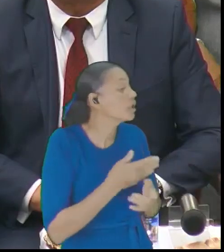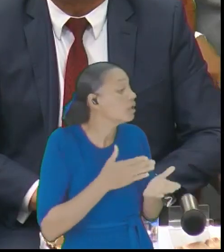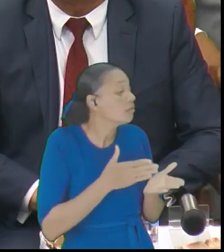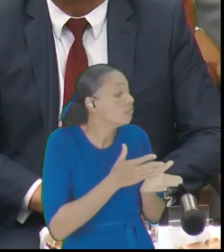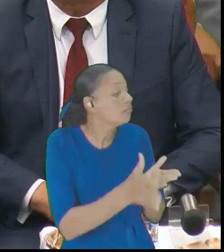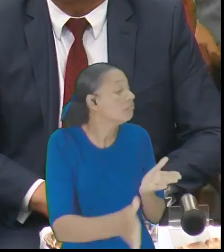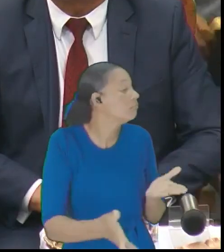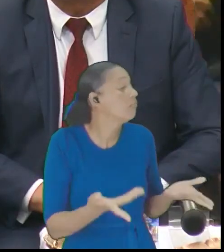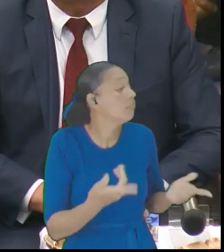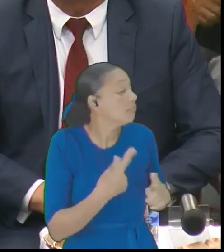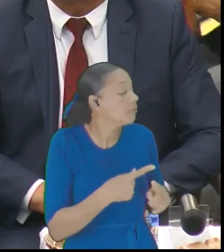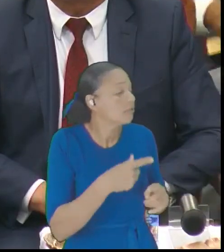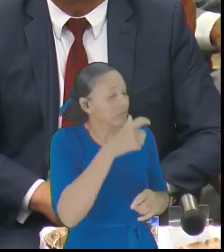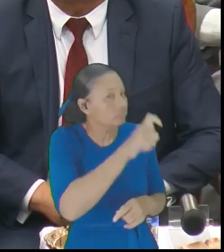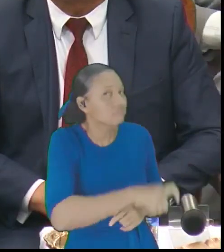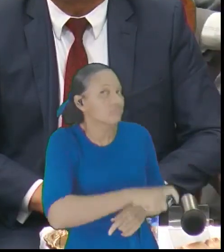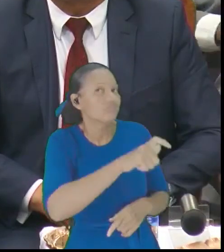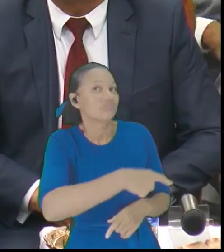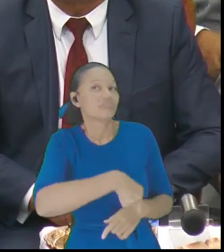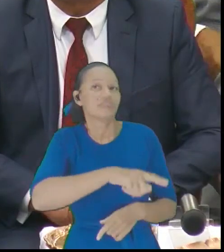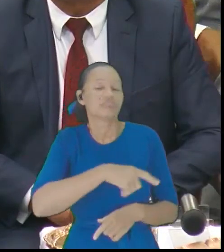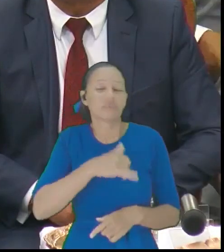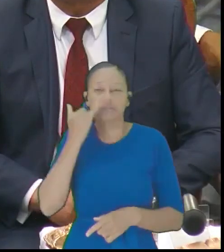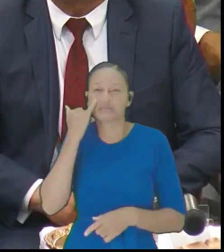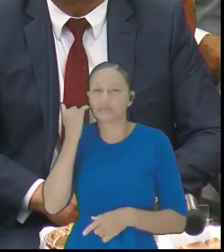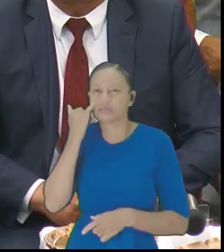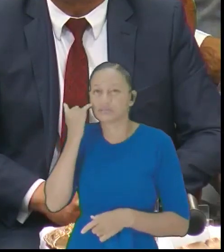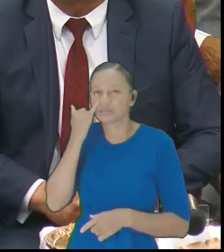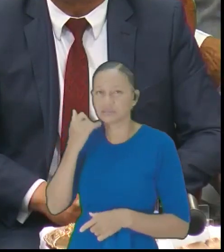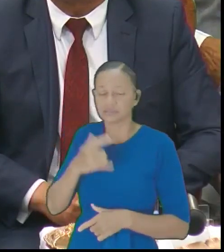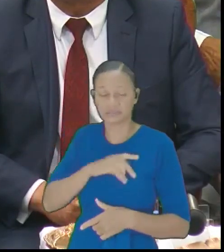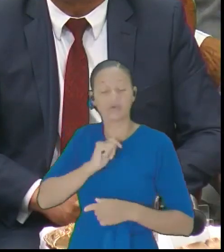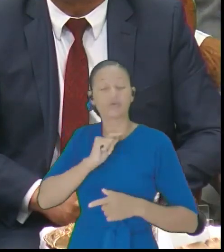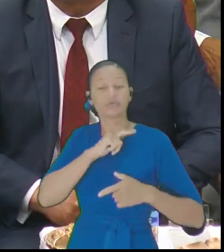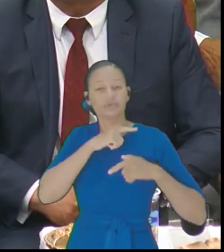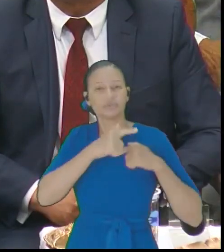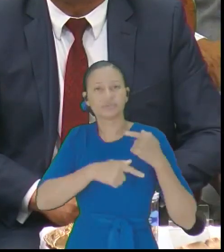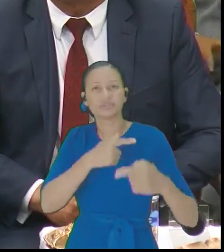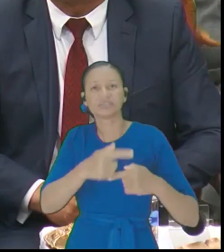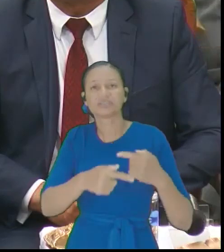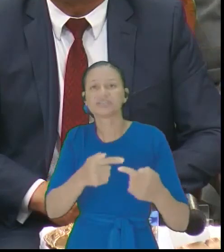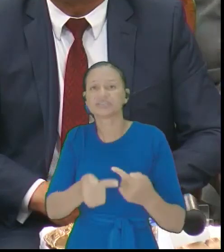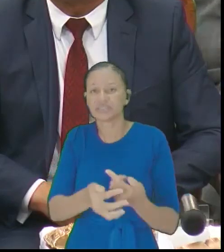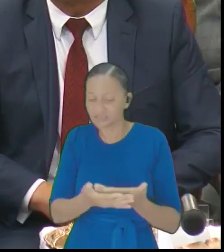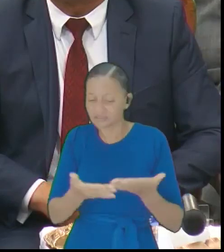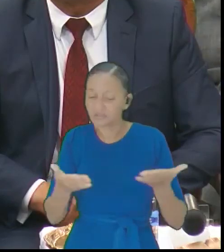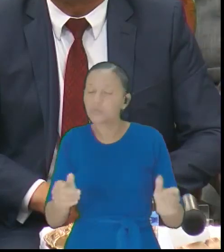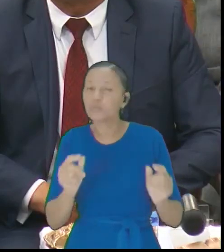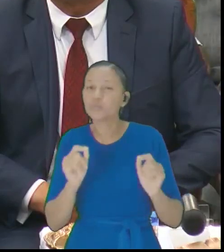que terminou, irmão? Jeremias disse que a geração dele terminou riscada.